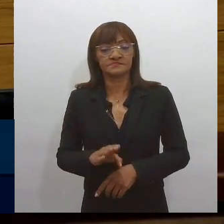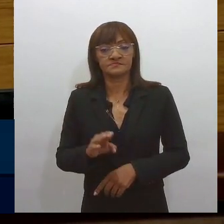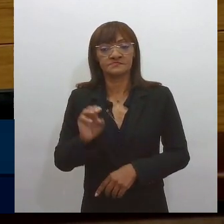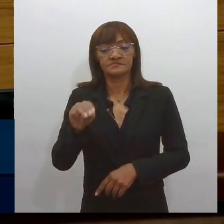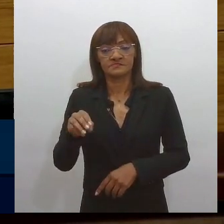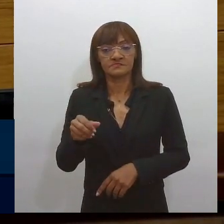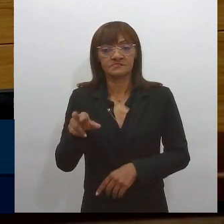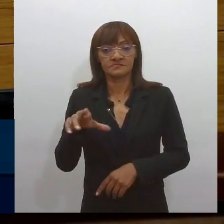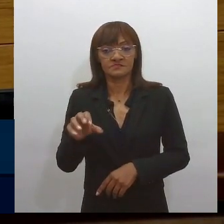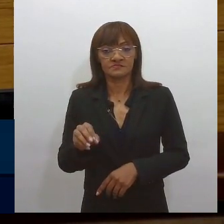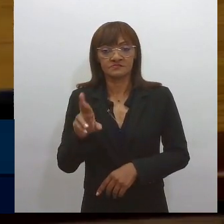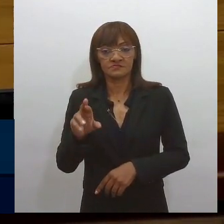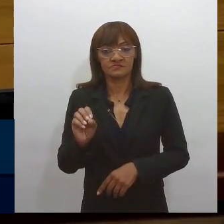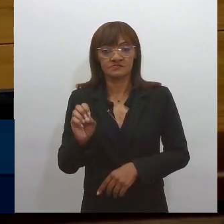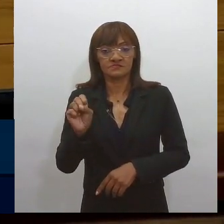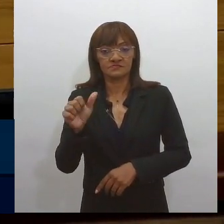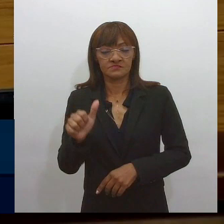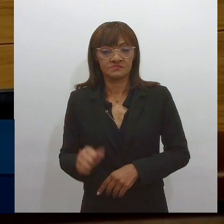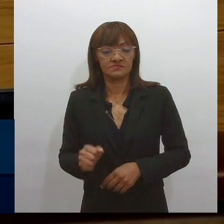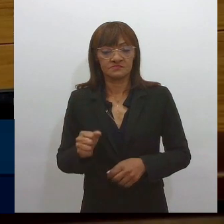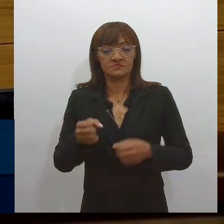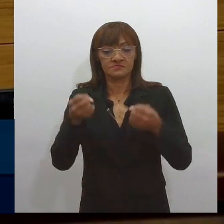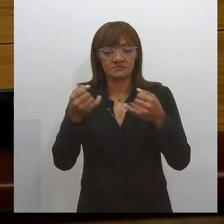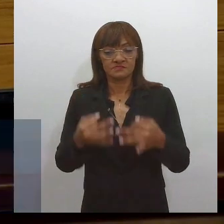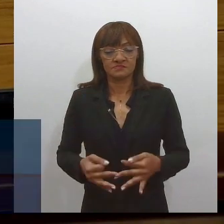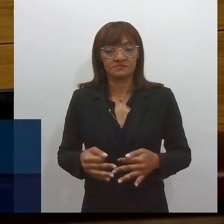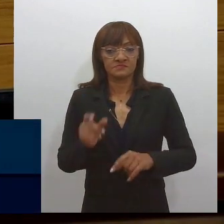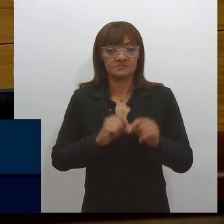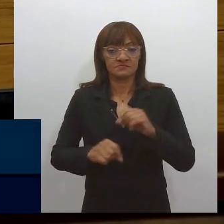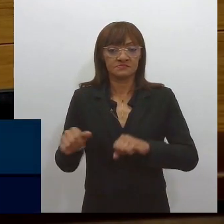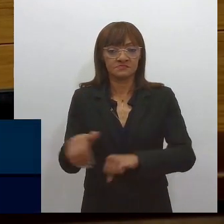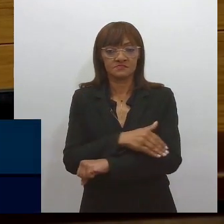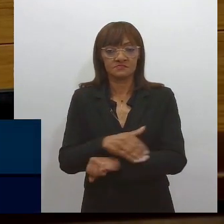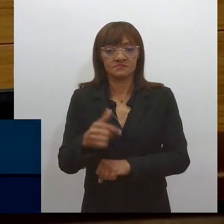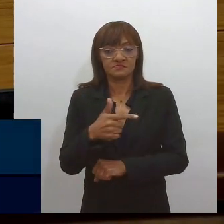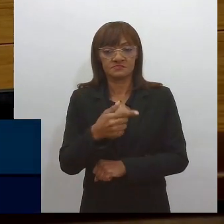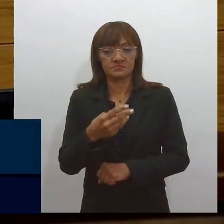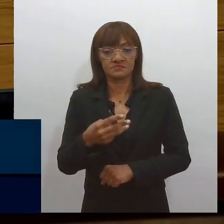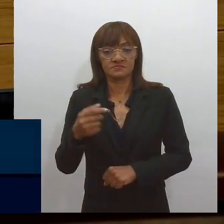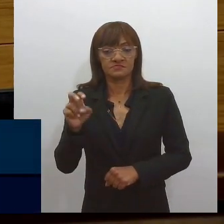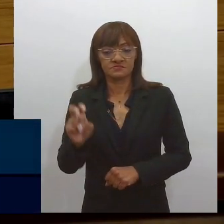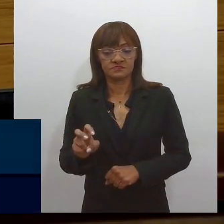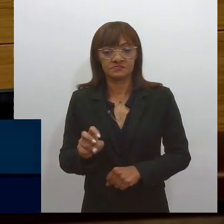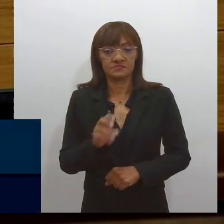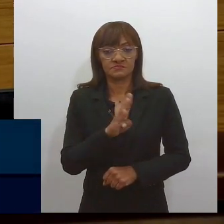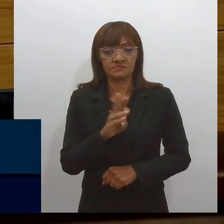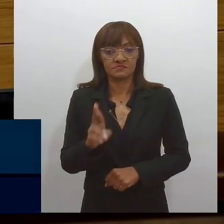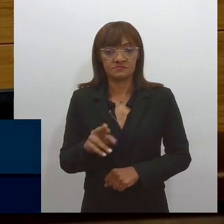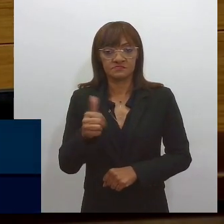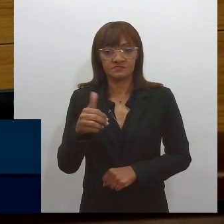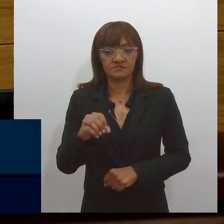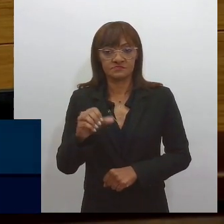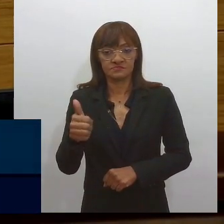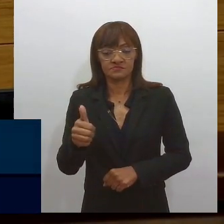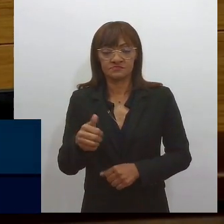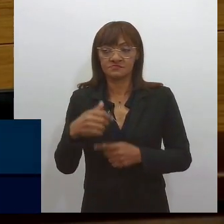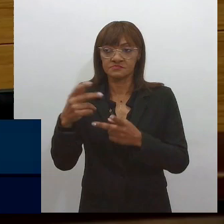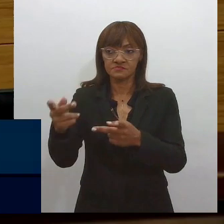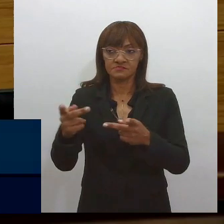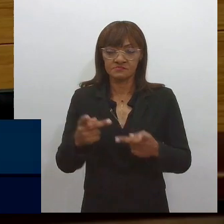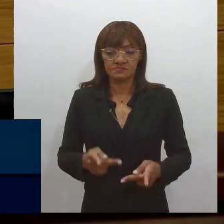da br25 e BR101 eu convido para fazer parte da mesa o digníssimo